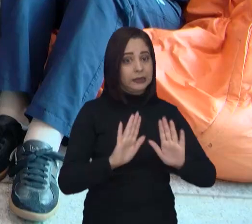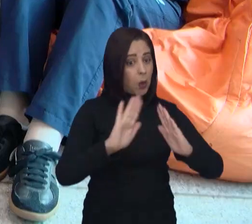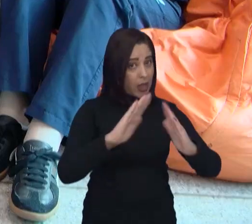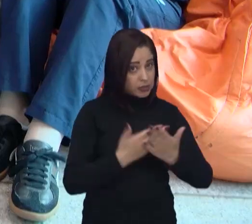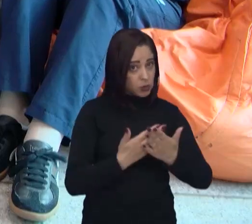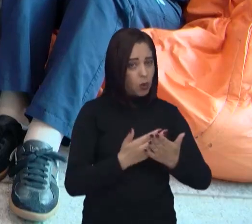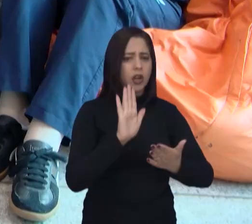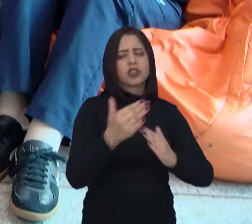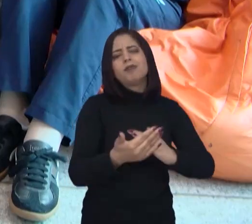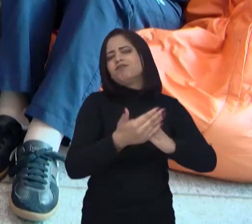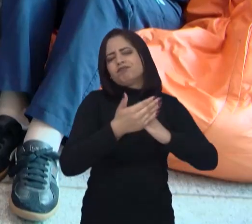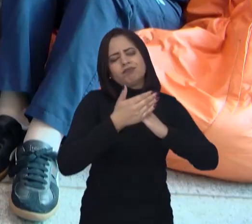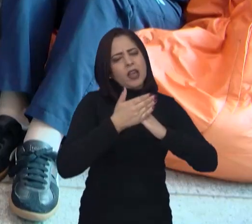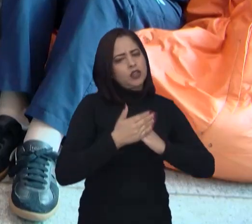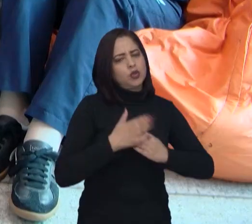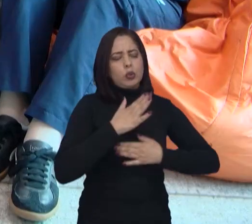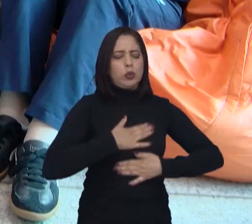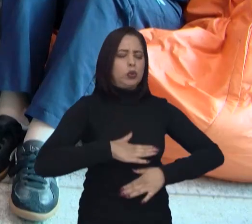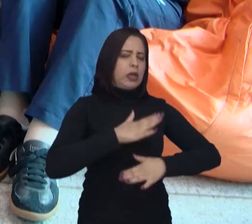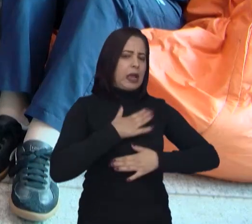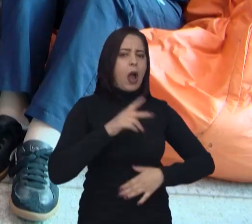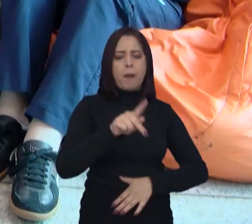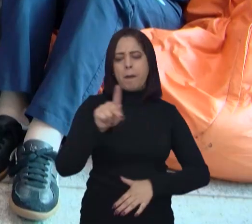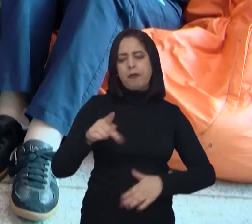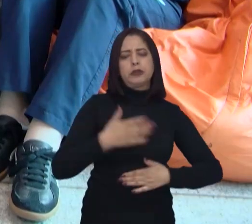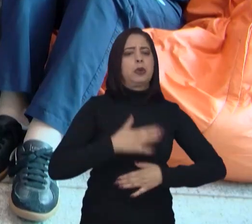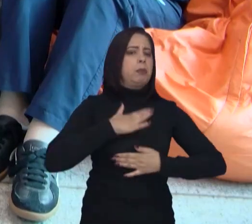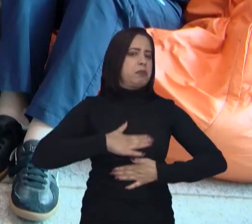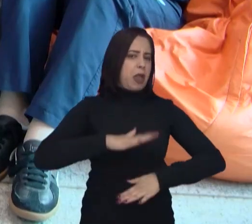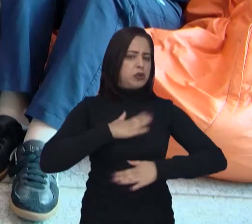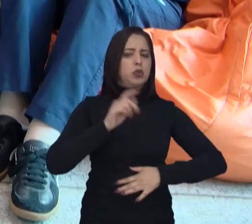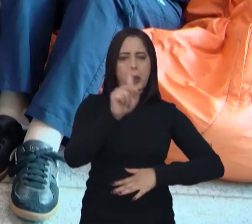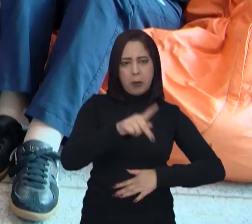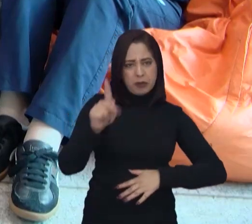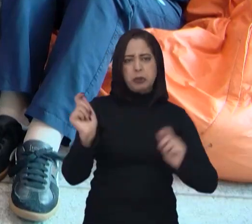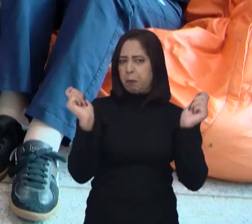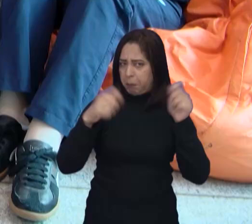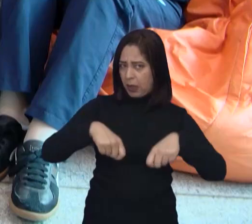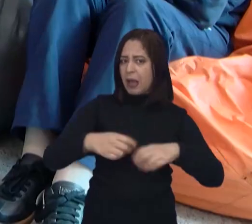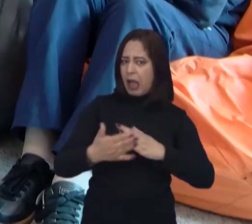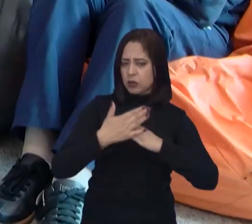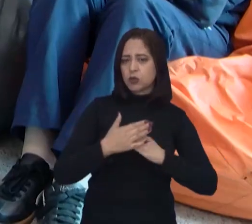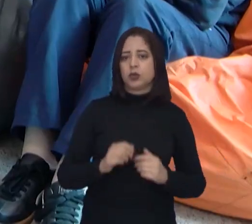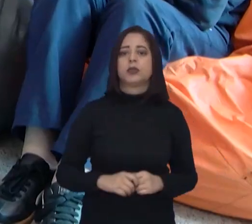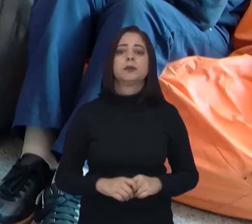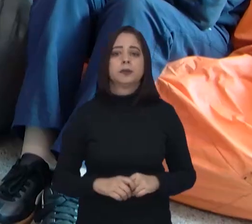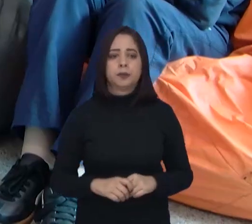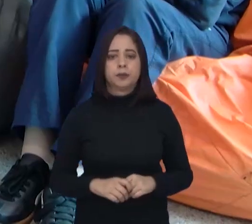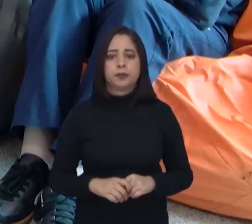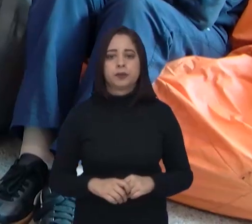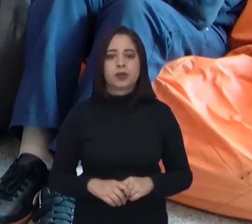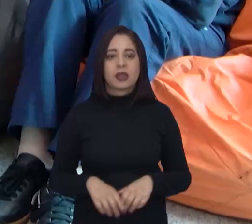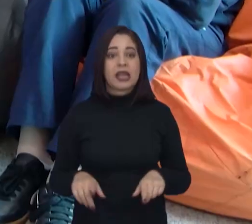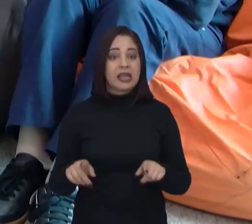disso tranquilamente, eles têm a mentoria, eles têm professores muito capacitados e eles ajudam. A gente também está falando de uma